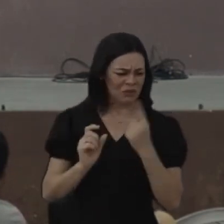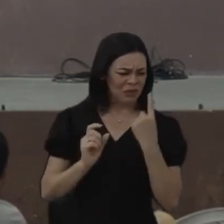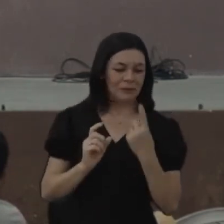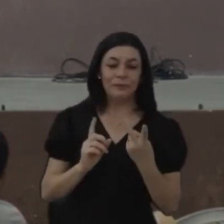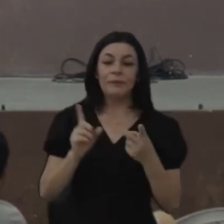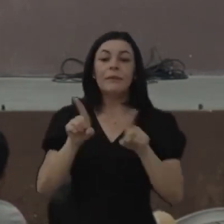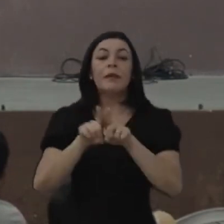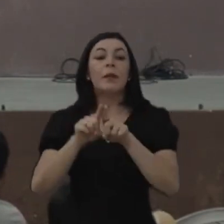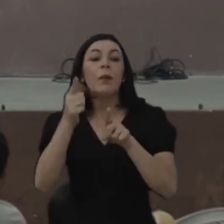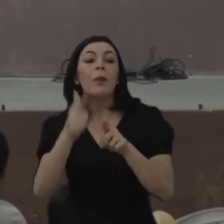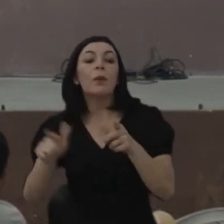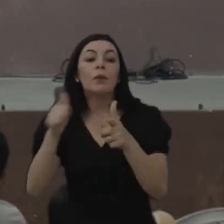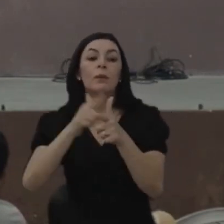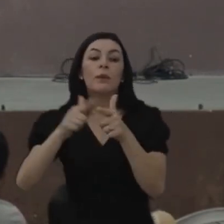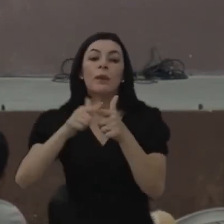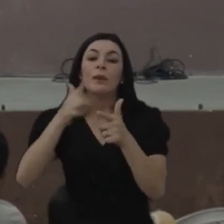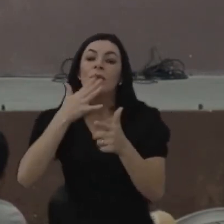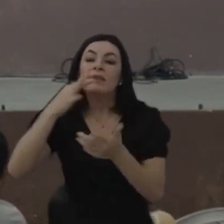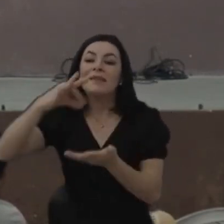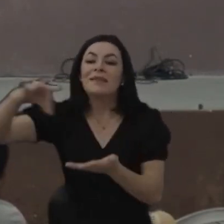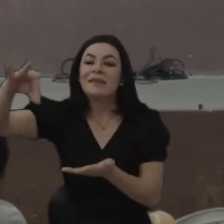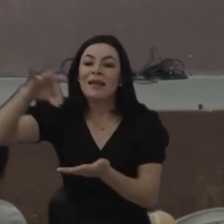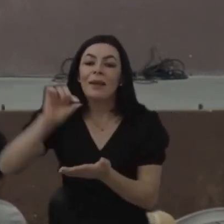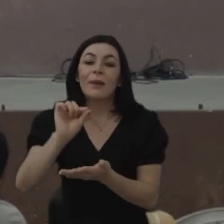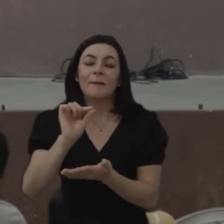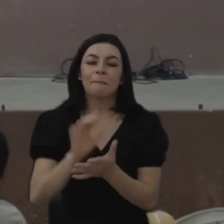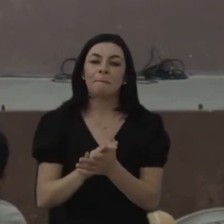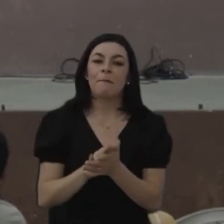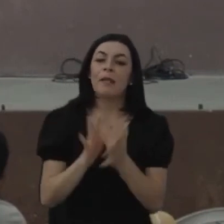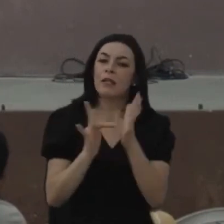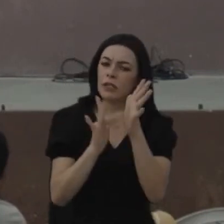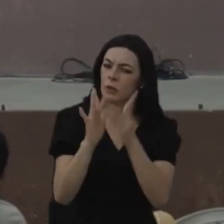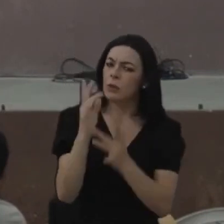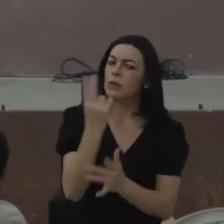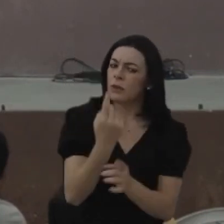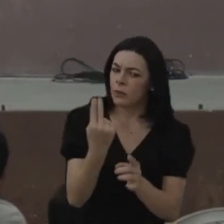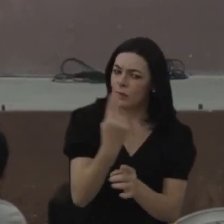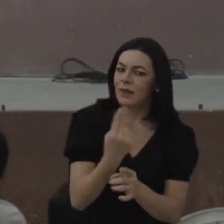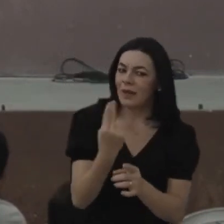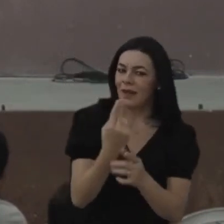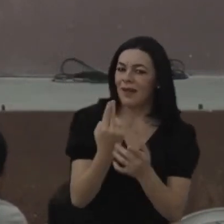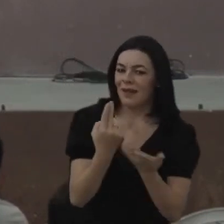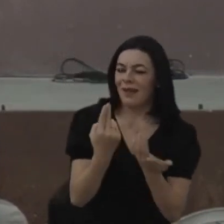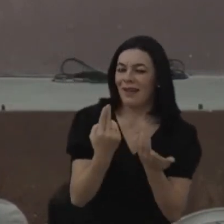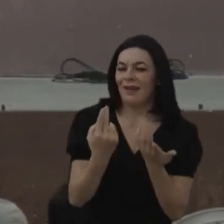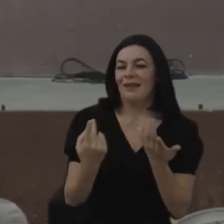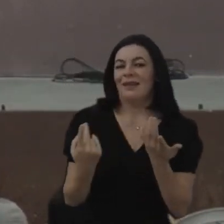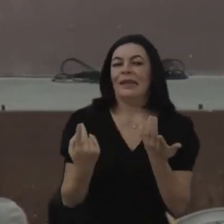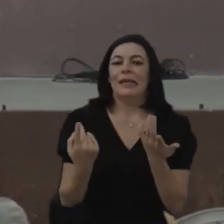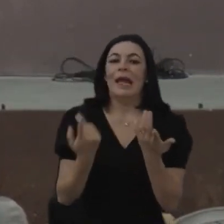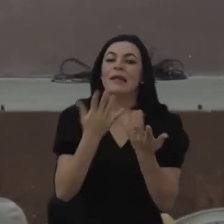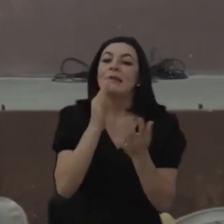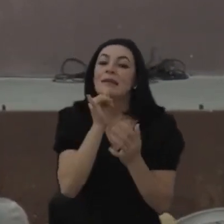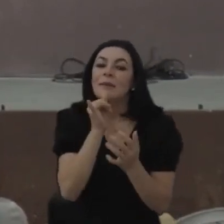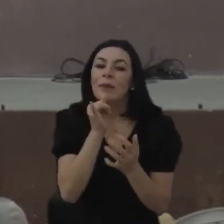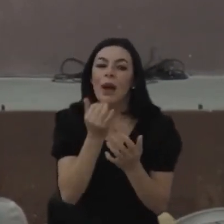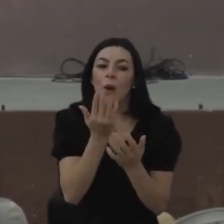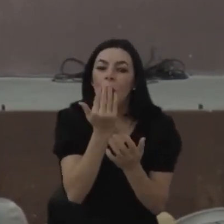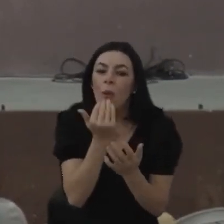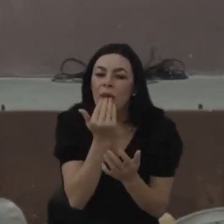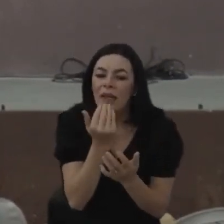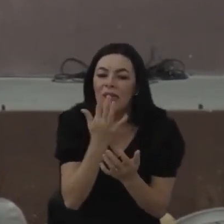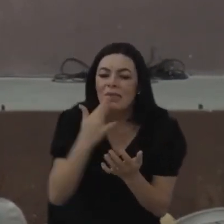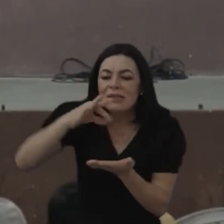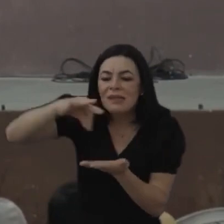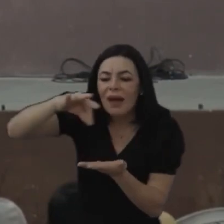sal, e que é aqui aplicado por Jesus, é que uma comida que não utilizasse o